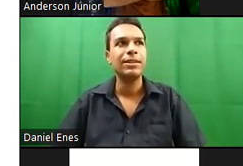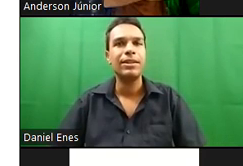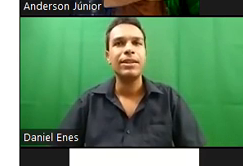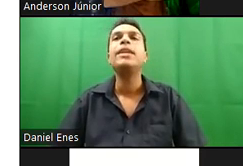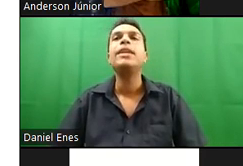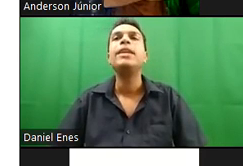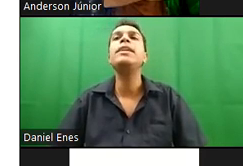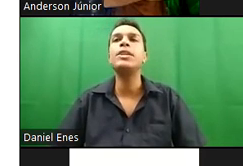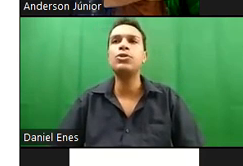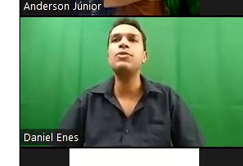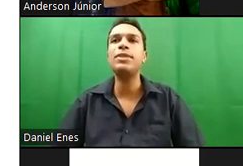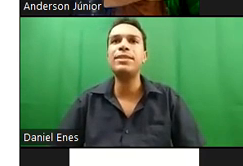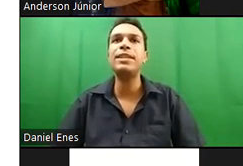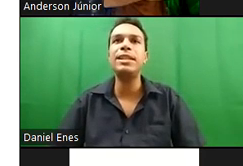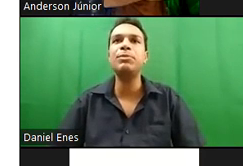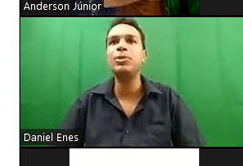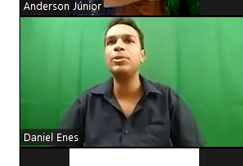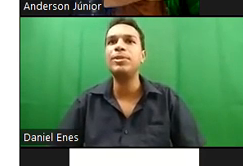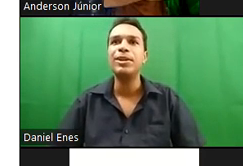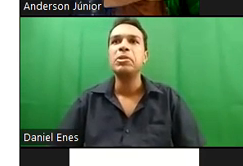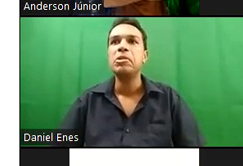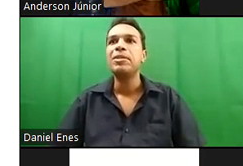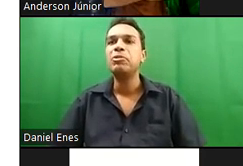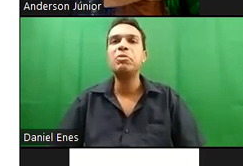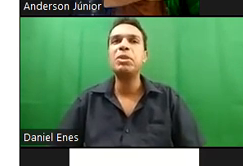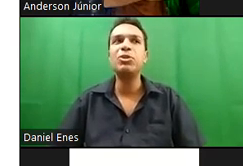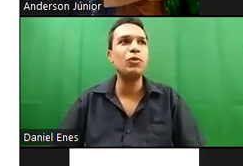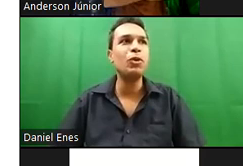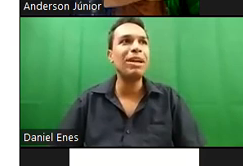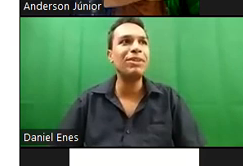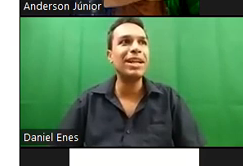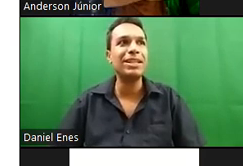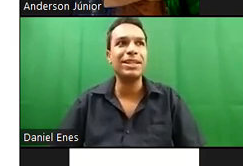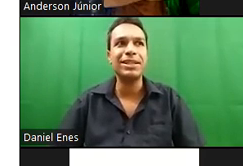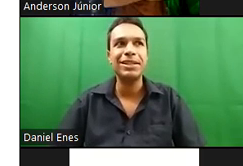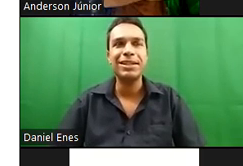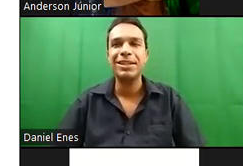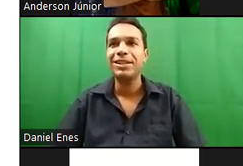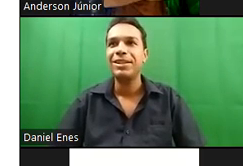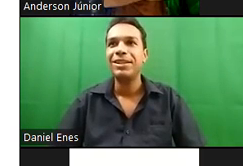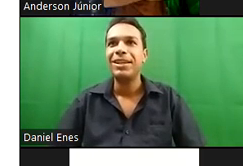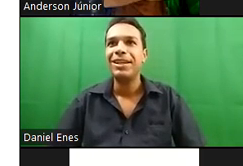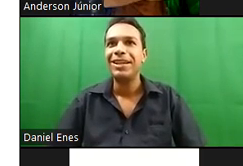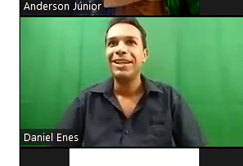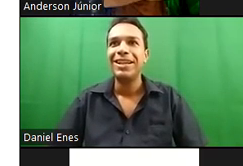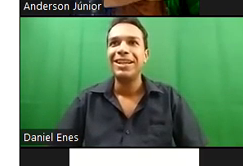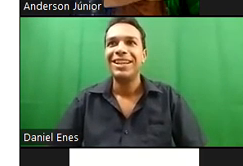assim? Isso, dificílimo. No diminutivo, como é que ficaria?